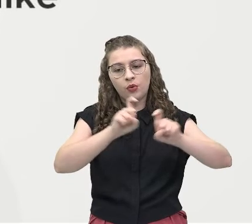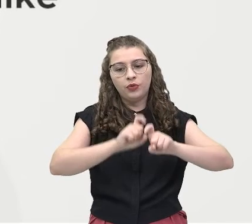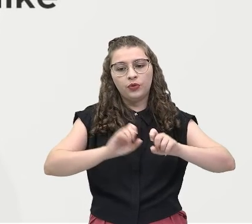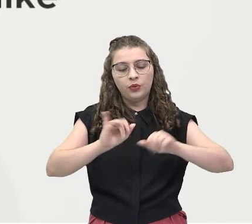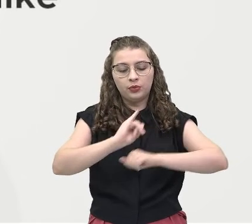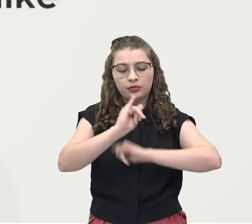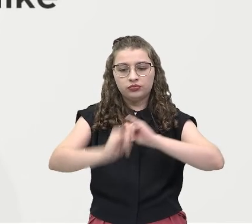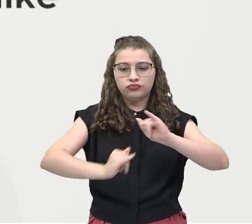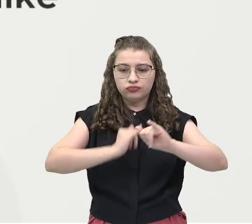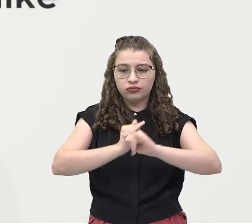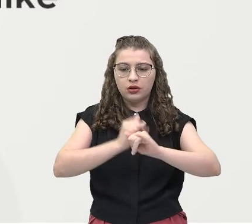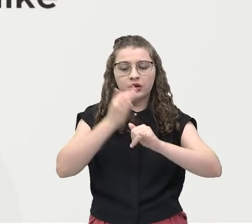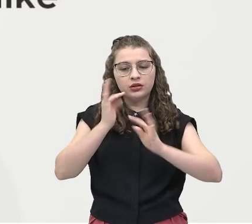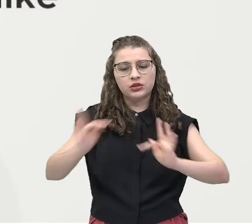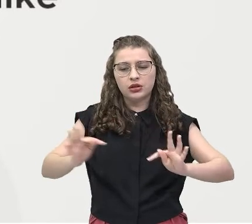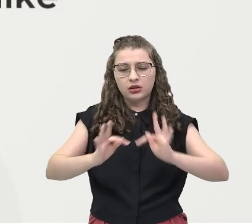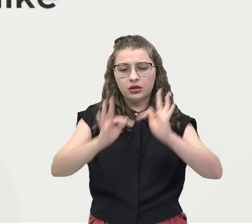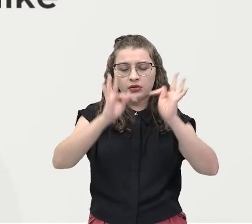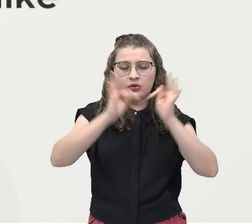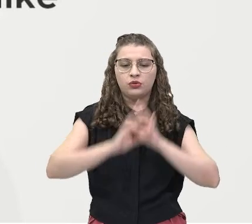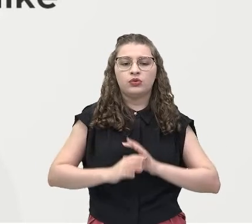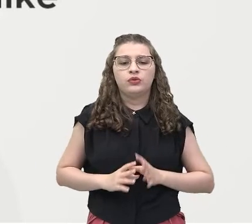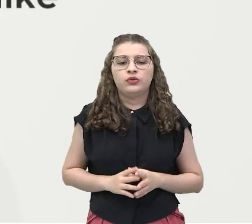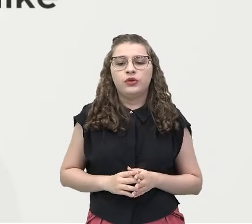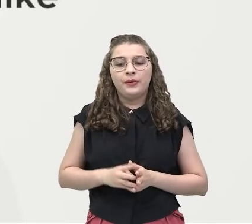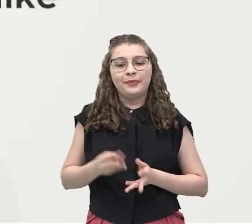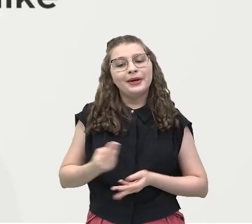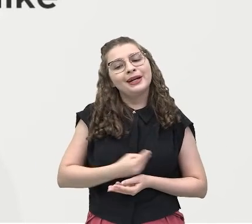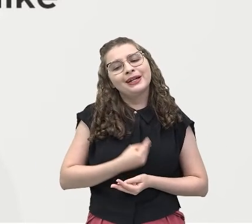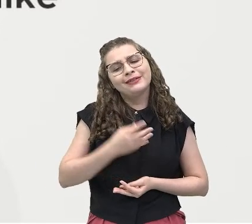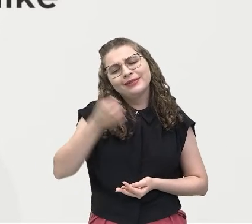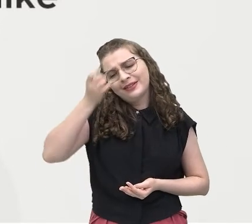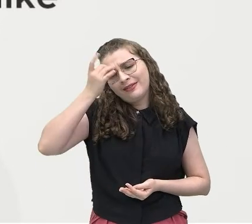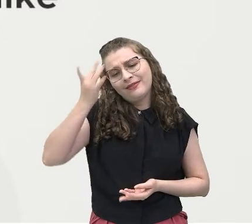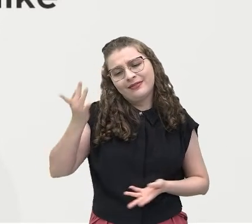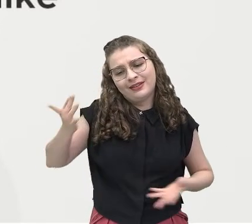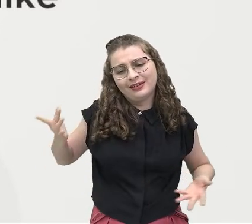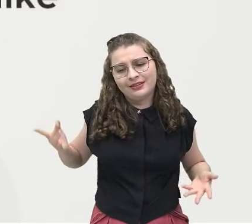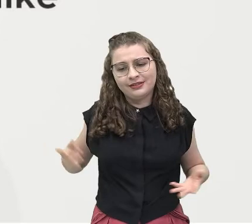né, para tornar a vida das pessoas bem mais fácil,